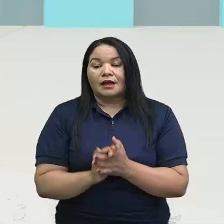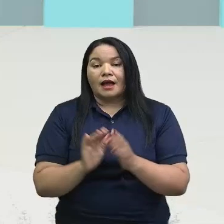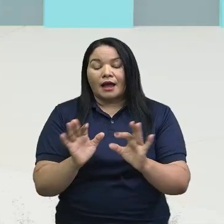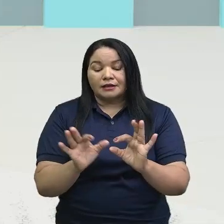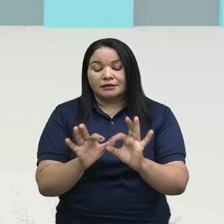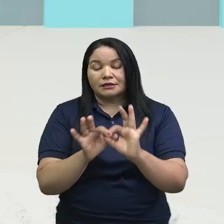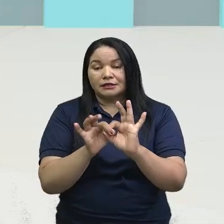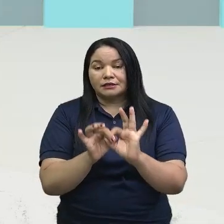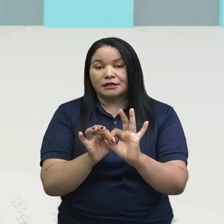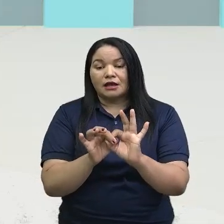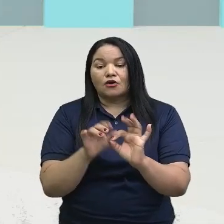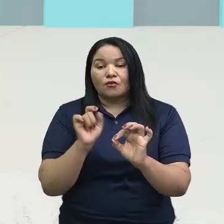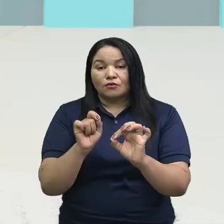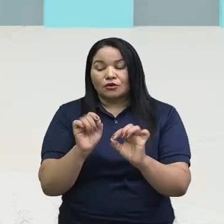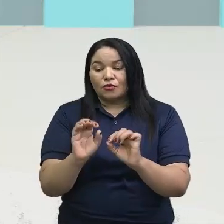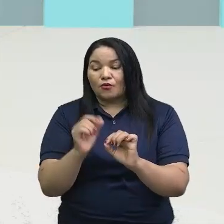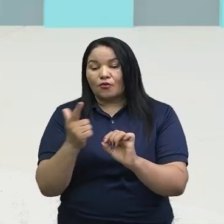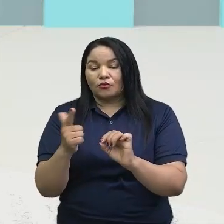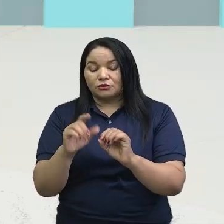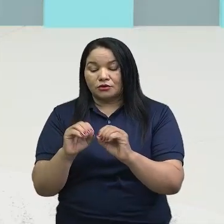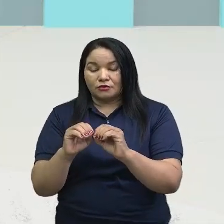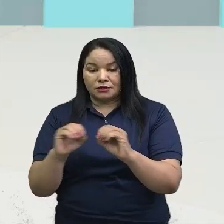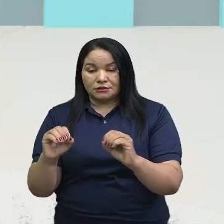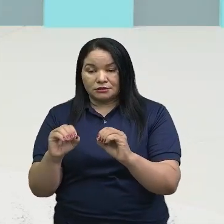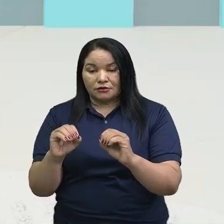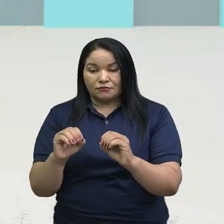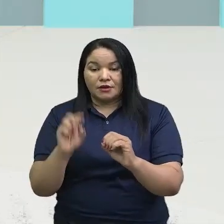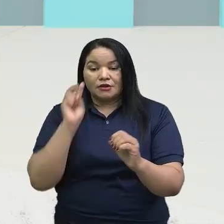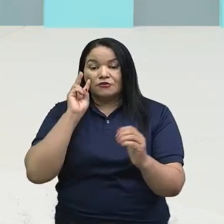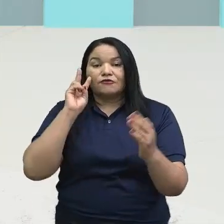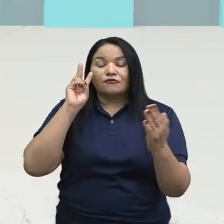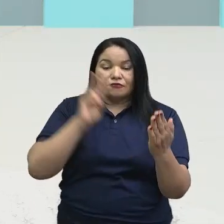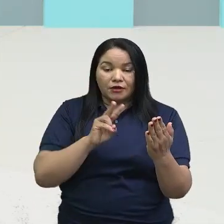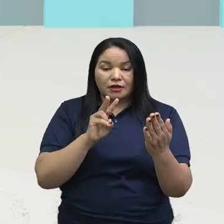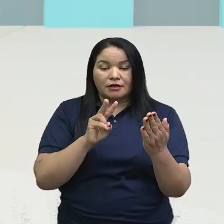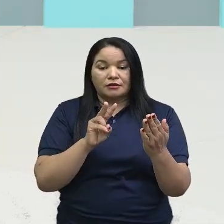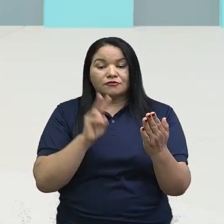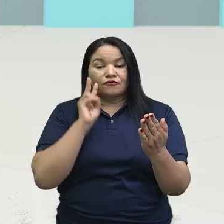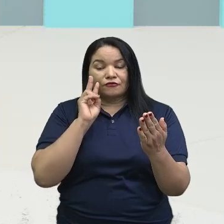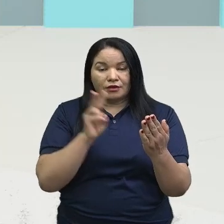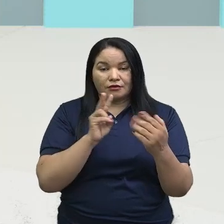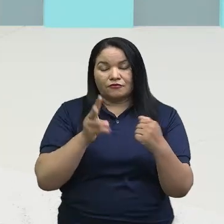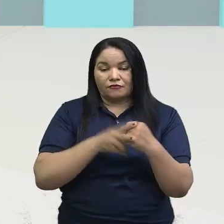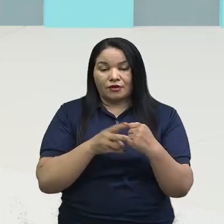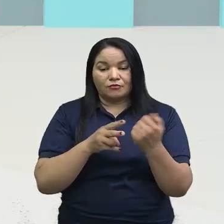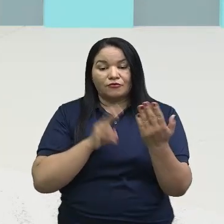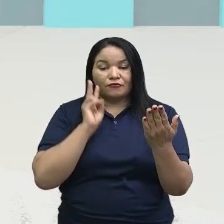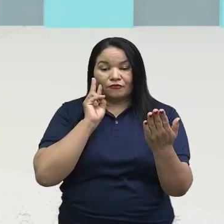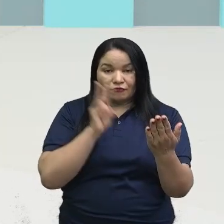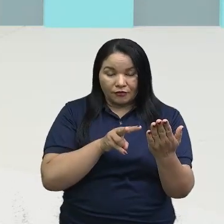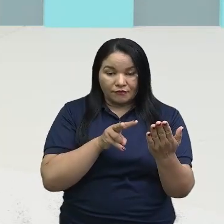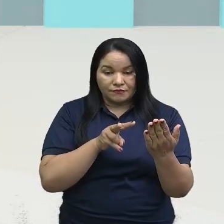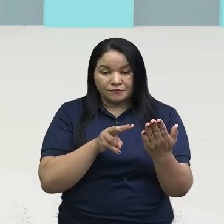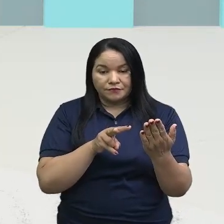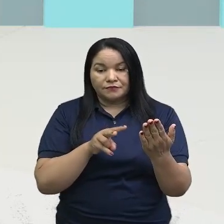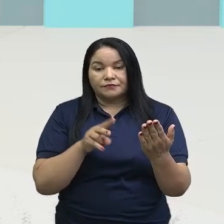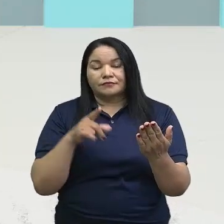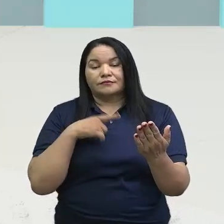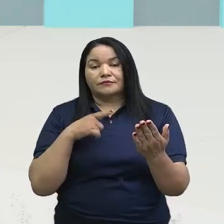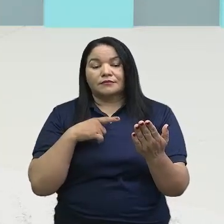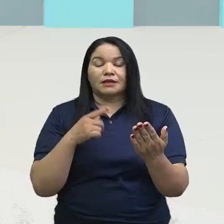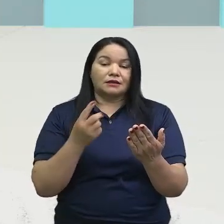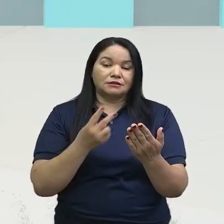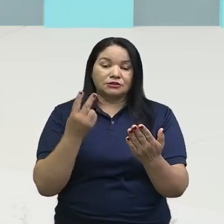oração com uma outra oração, vê uma rainha. Então, observe que eu tenho o verbo ver. Logo, eu tenho uma